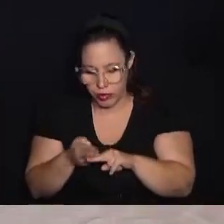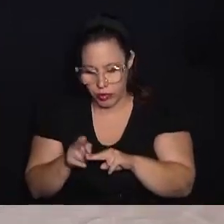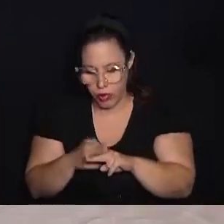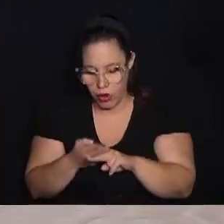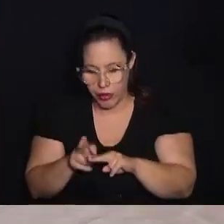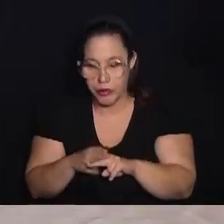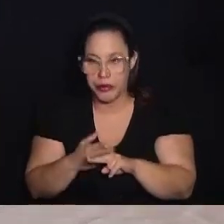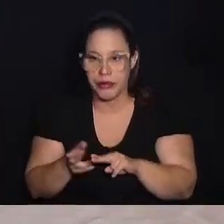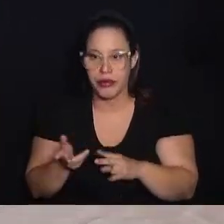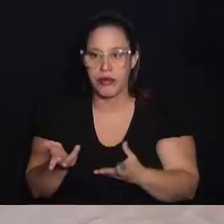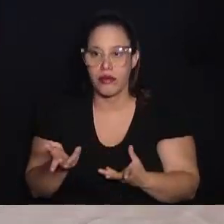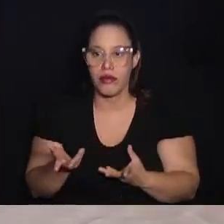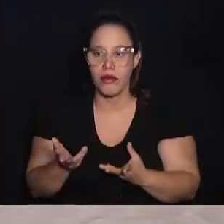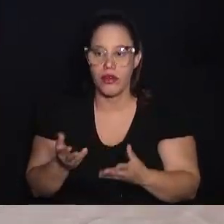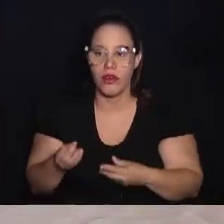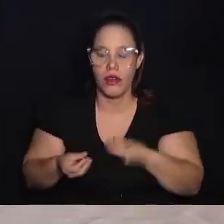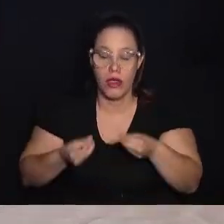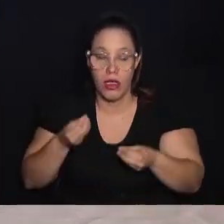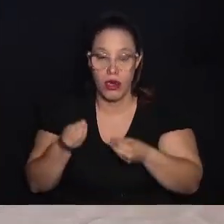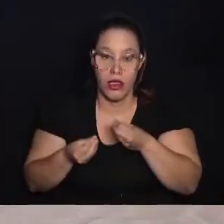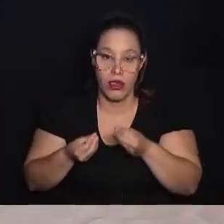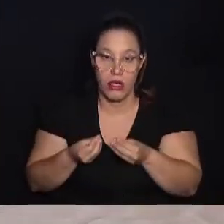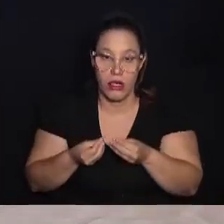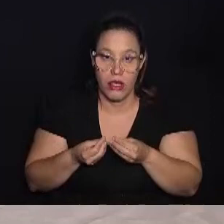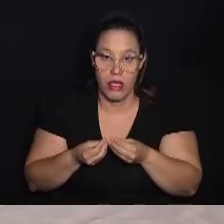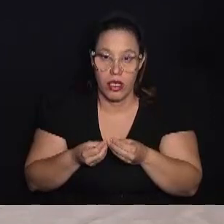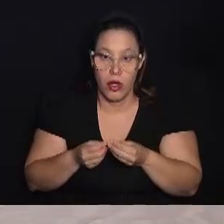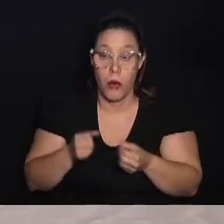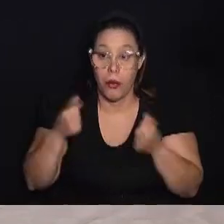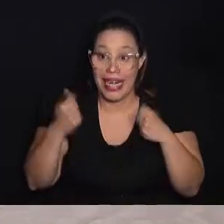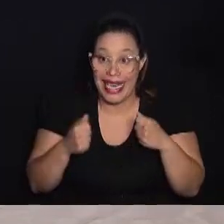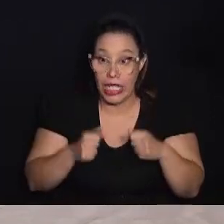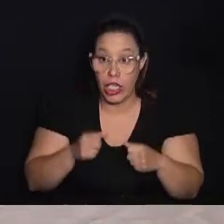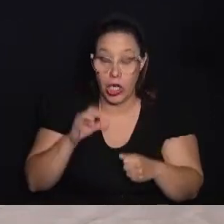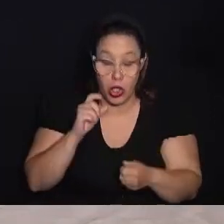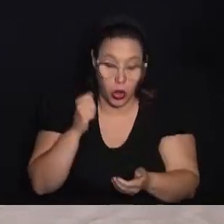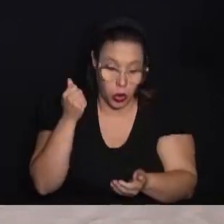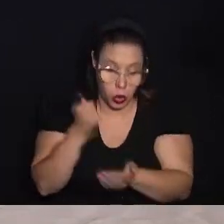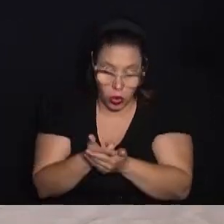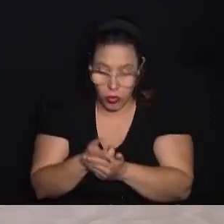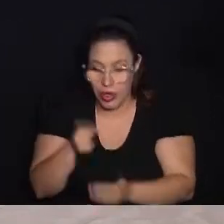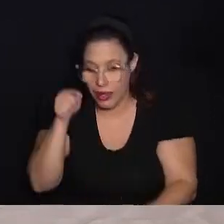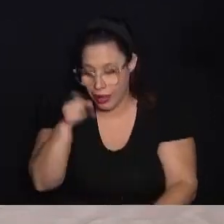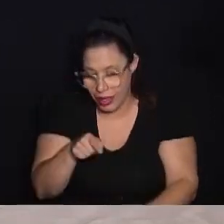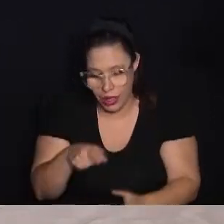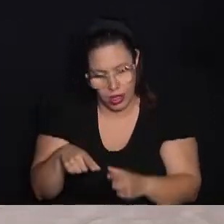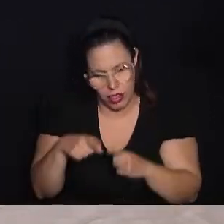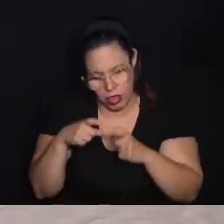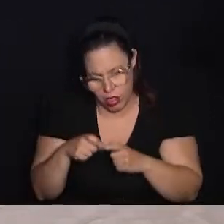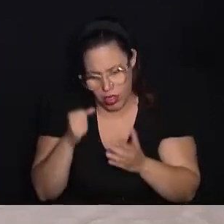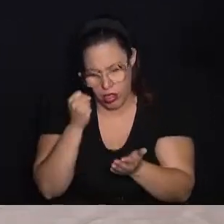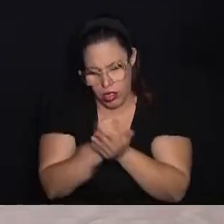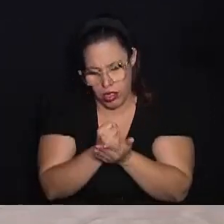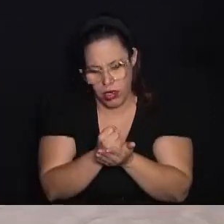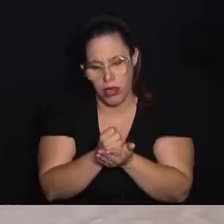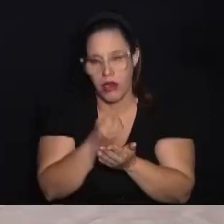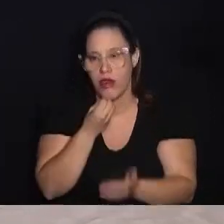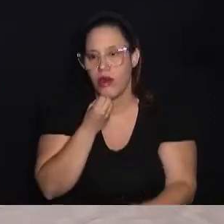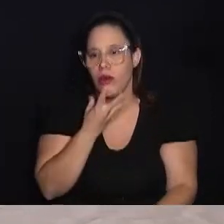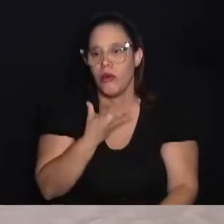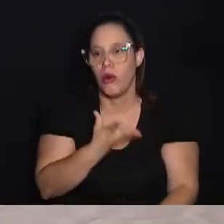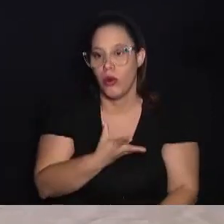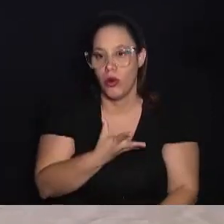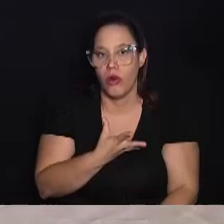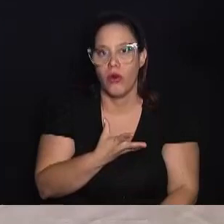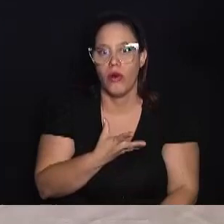mas como a pessoa já está habituada a ter aquela, não, eu preciso comprar dessa marca porque eu já tenho aquela marca como uma marca de qualidade, de um tem